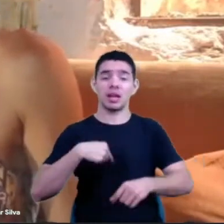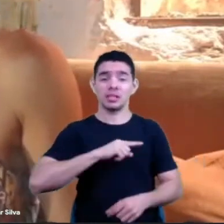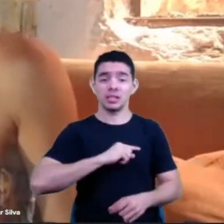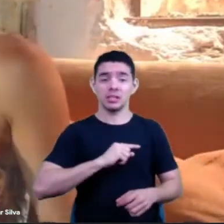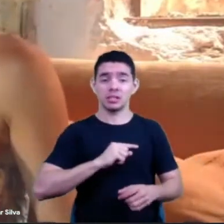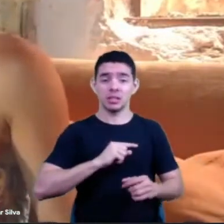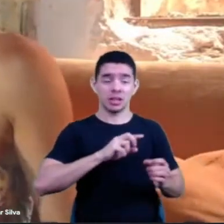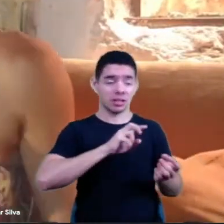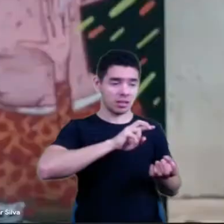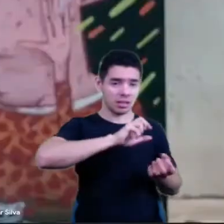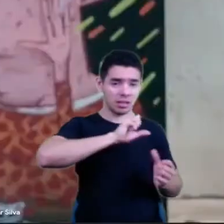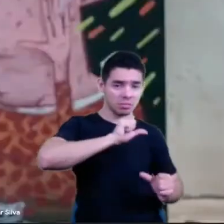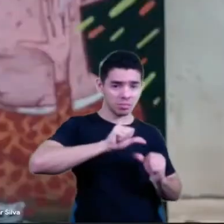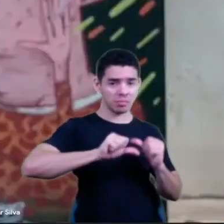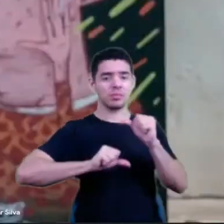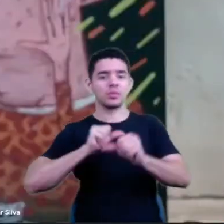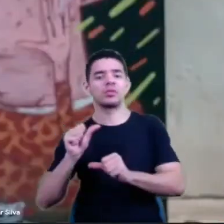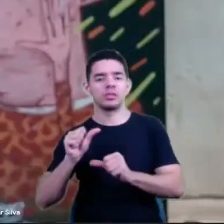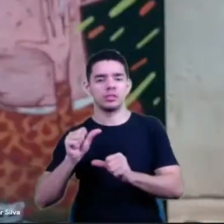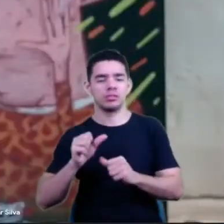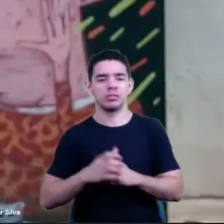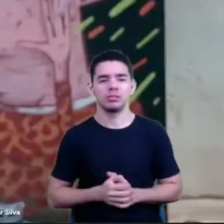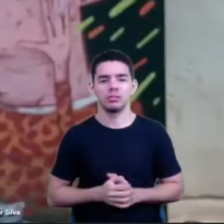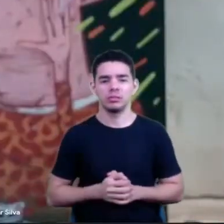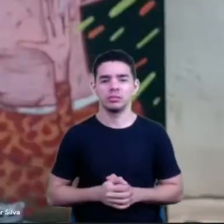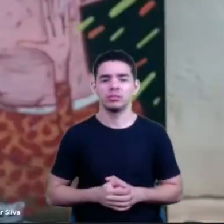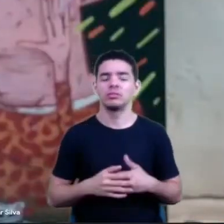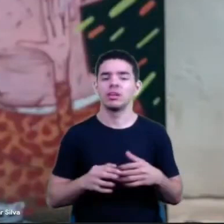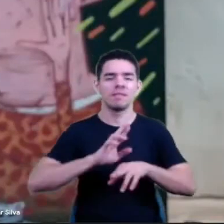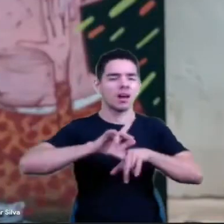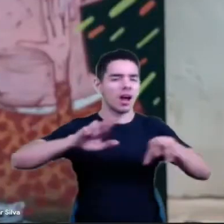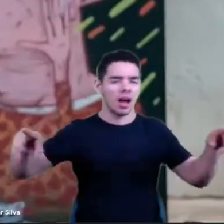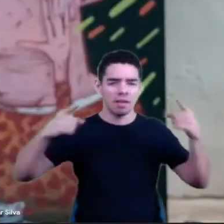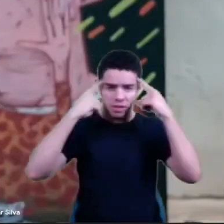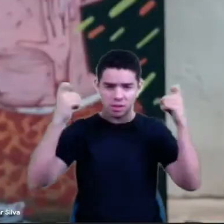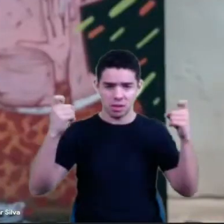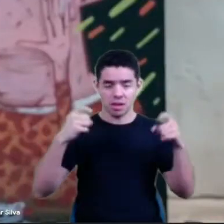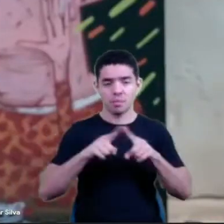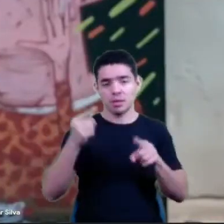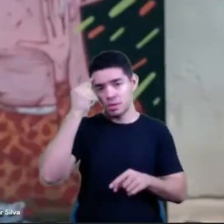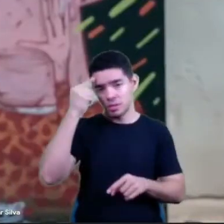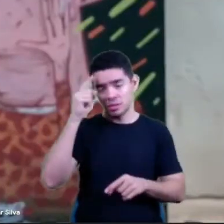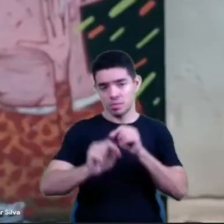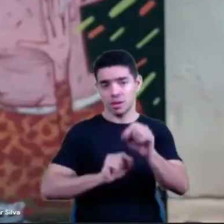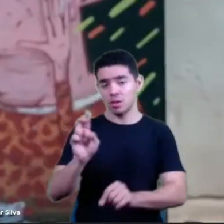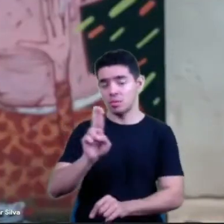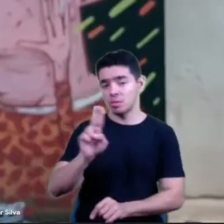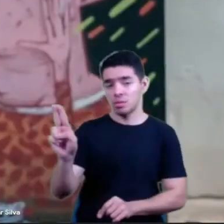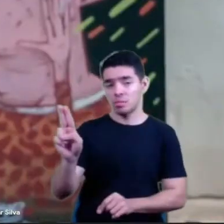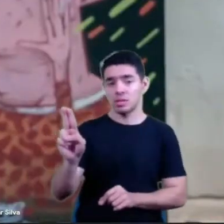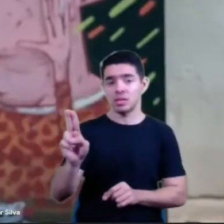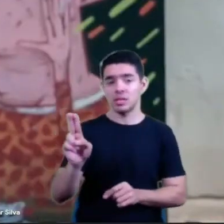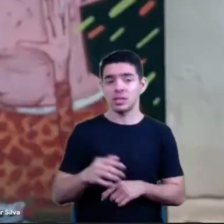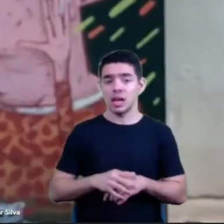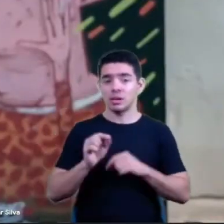gente transita. Entre todas as violências, não é questão de comparar a violência, mas pensando por essa básica, a questão do nome, é uma